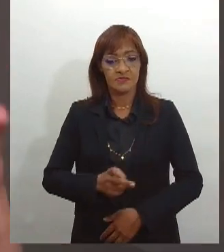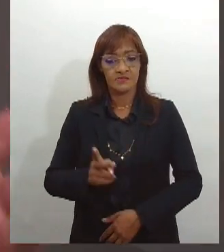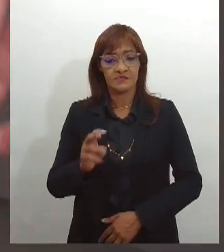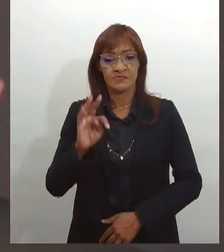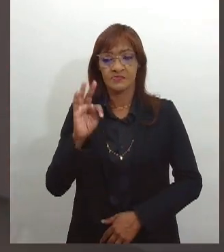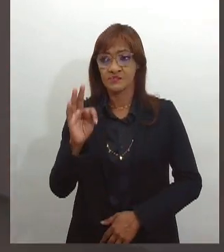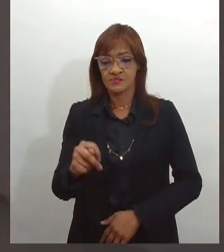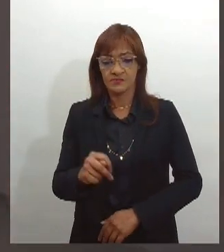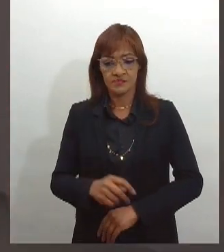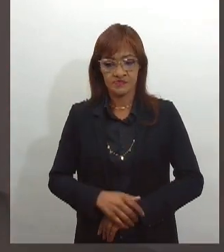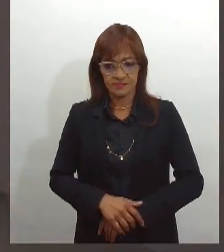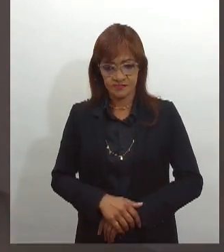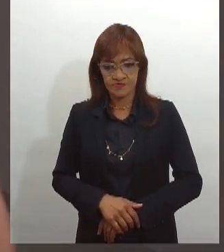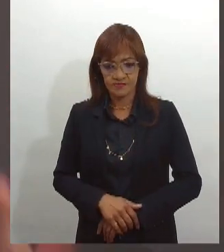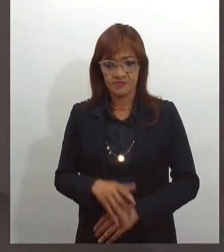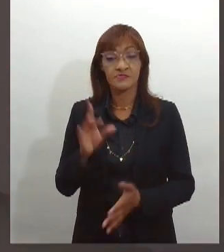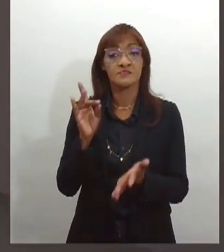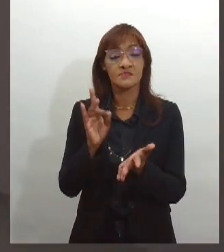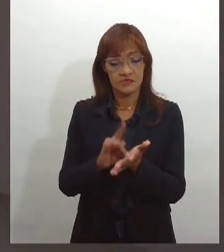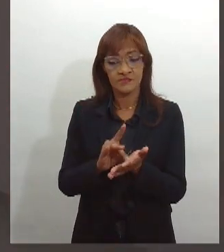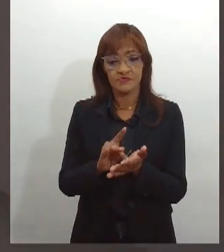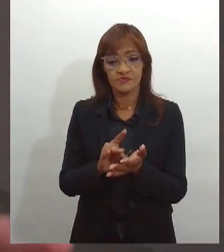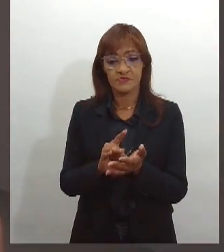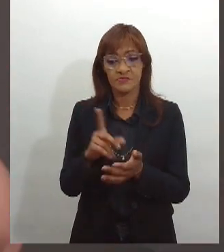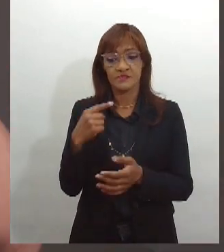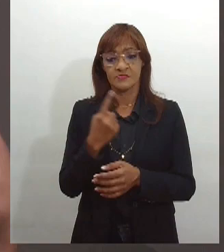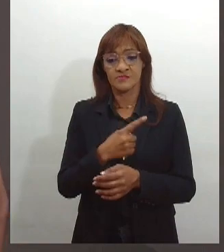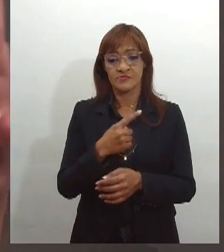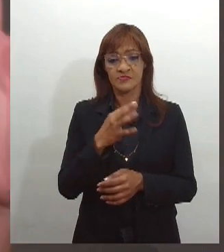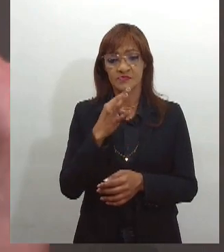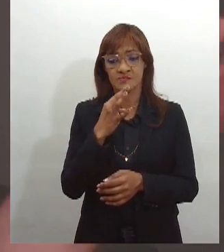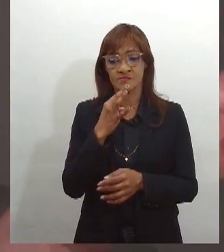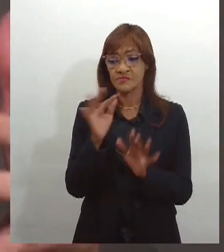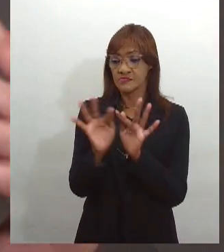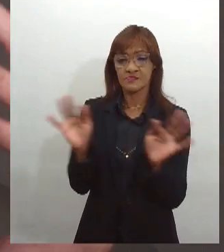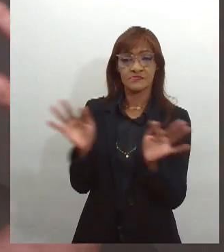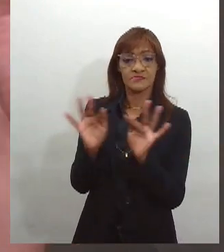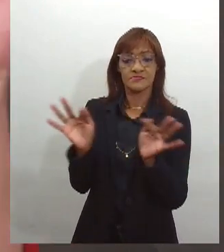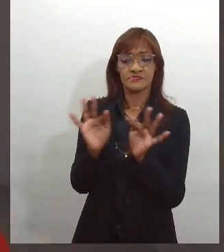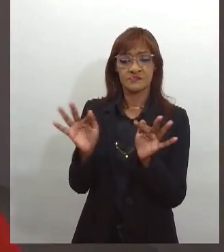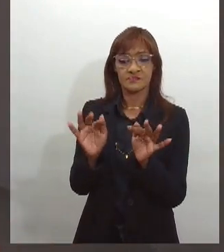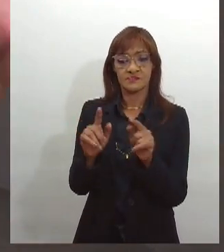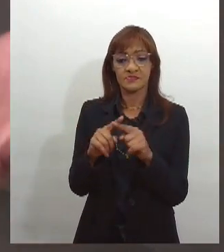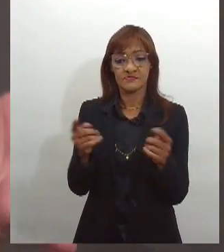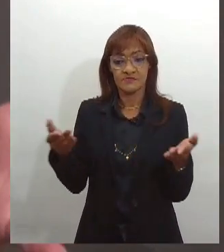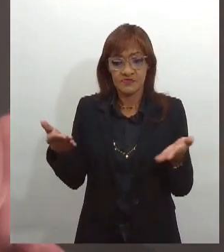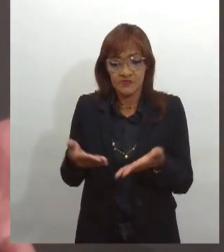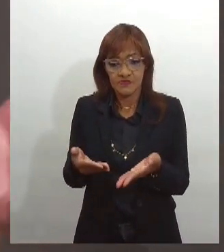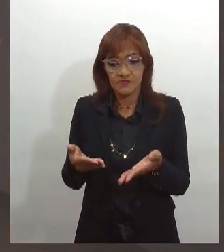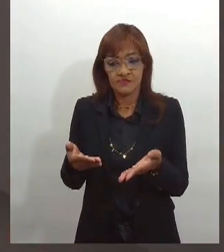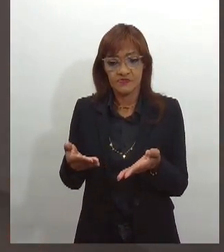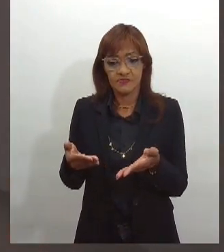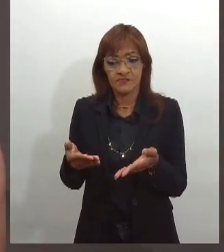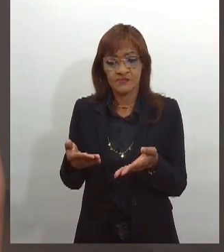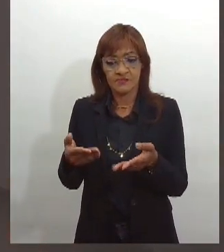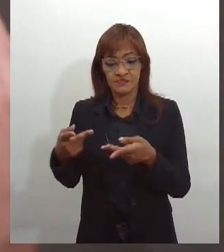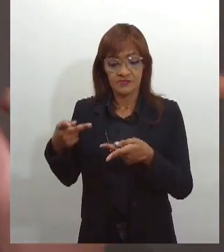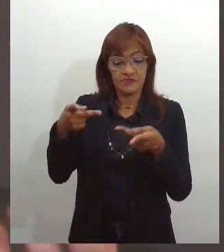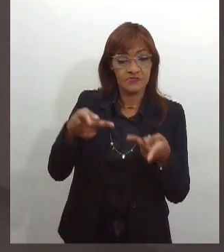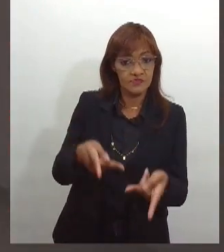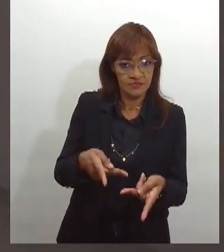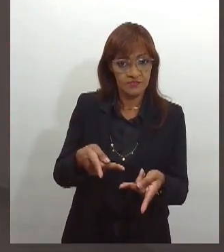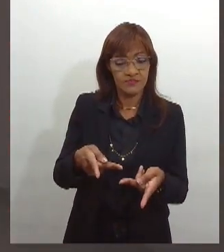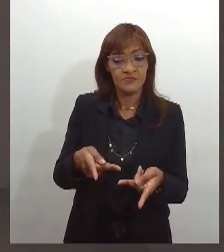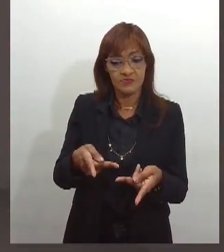Na realidade, o que a gente sabe é muito superficial, mas durante esse passeio, entre aspas, né, que foi mais um passeio